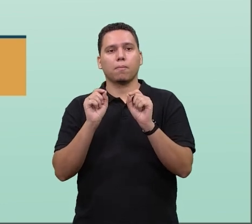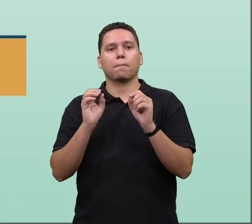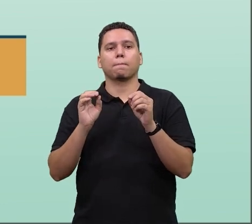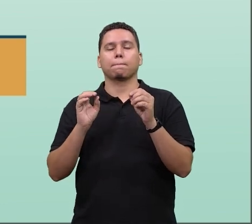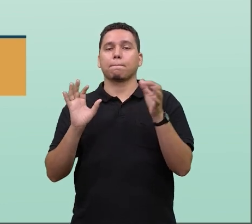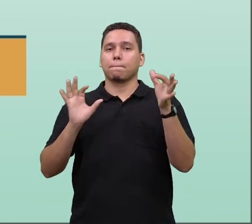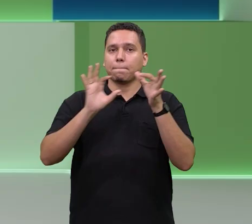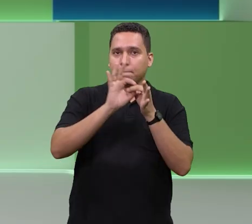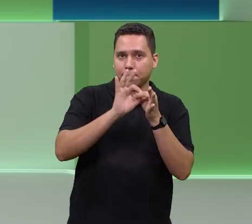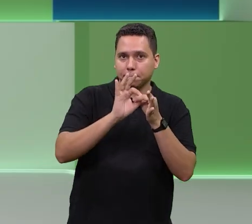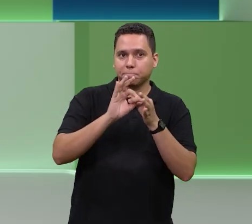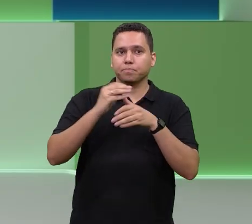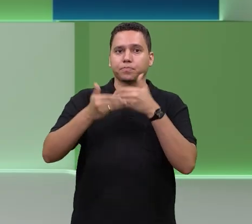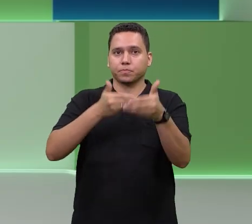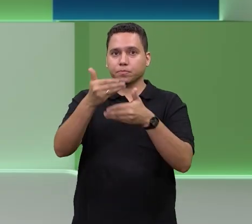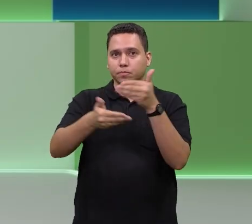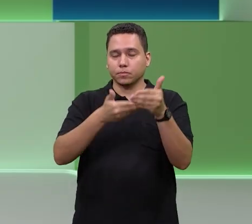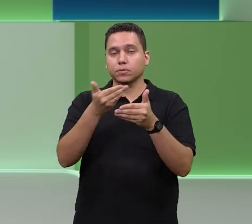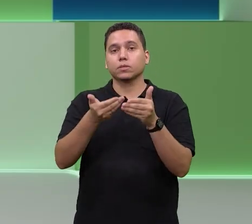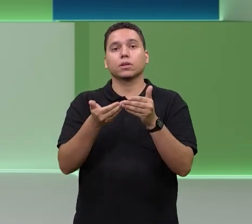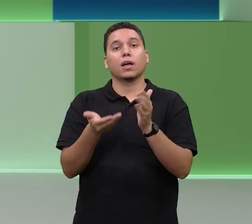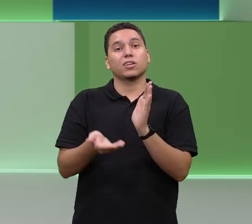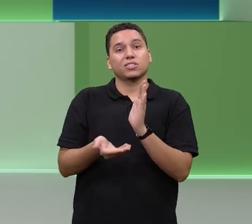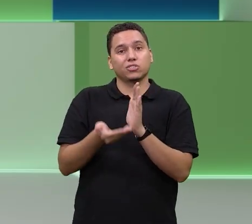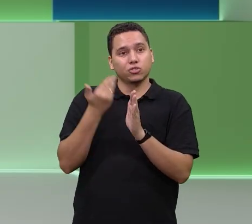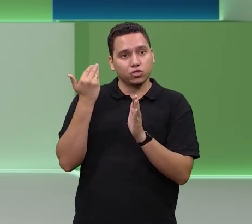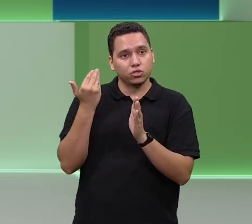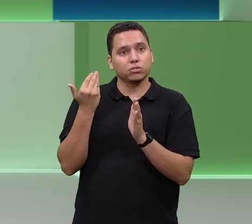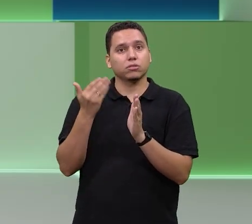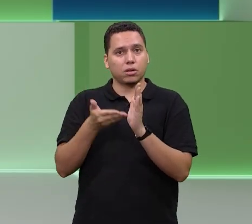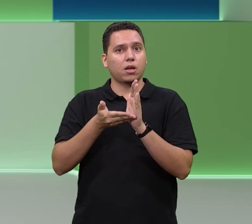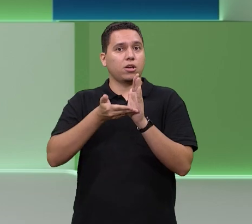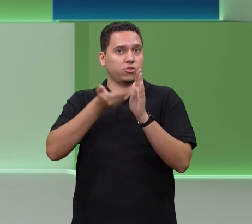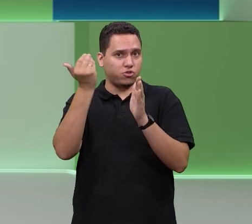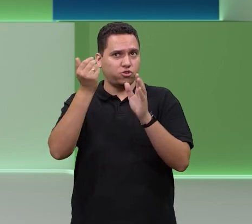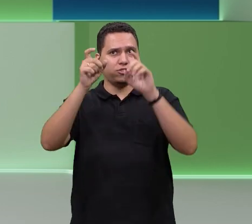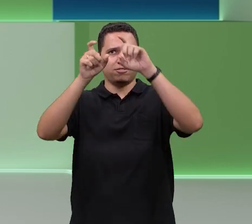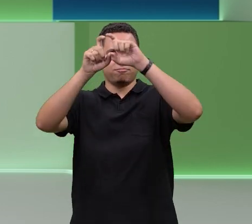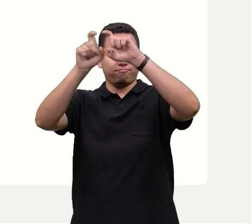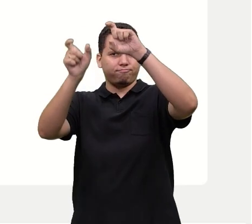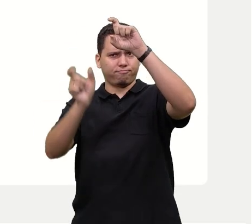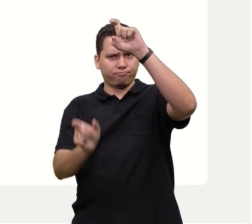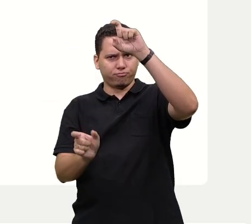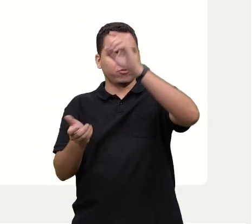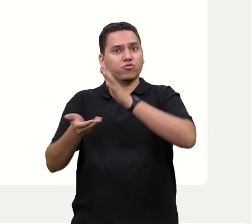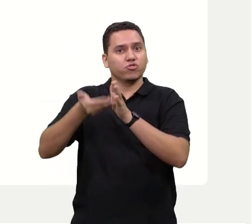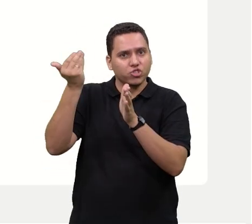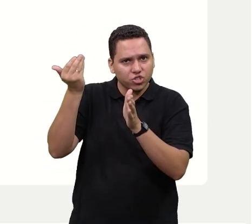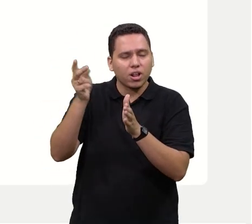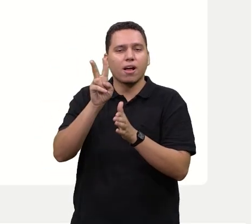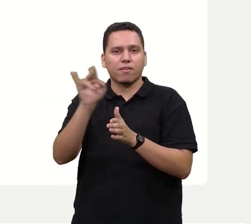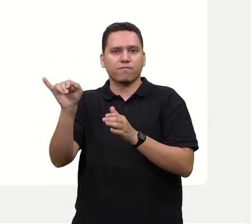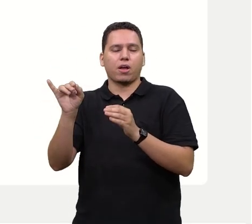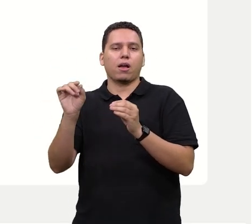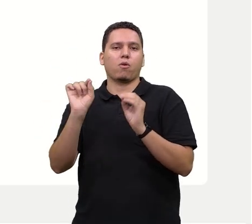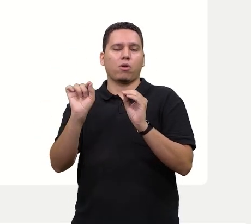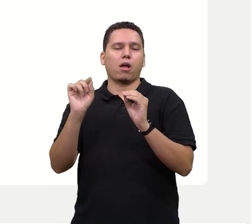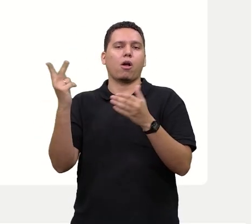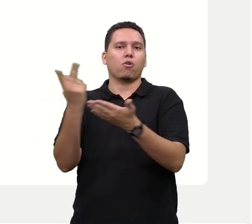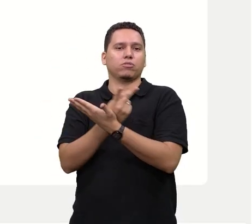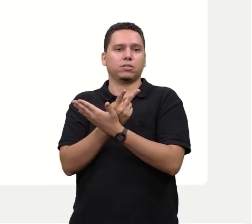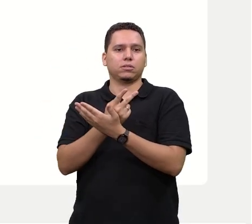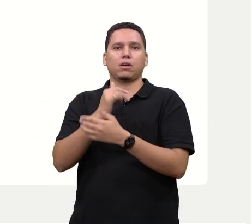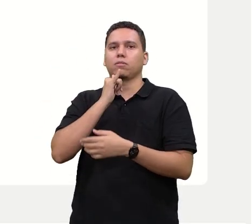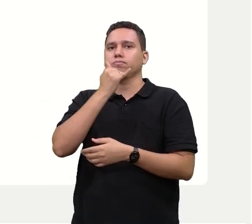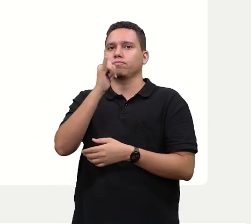tempo tira o corpo da terra e afasta o bastão. Isso faz com que o corpo adquira a carga. E um detalhe, sempre após a indução você vai ter o